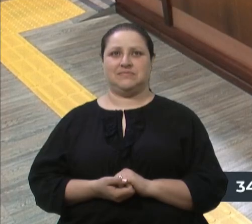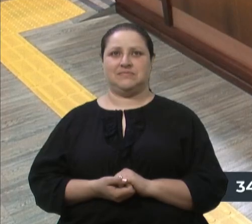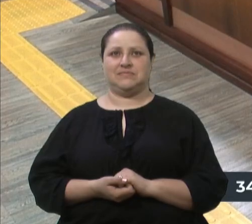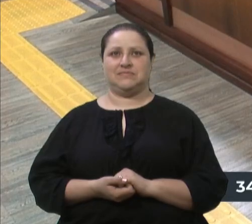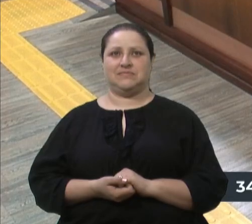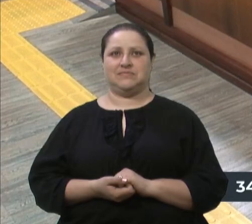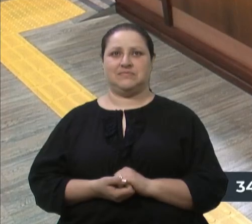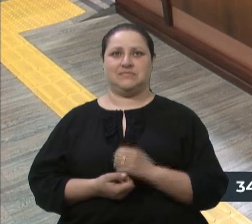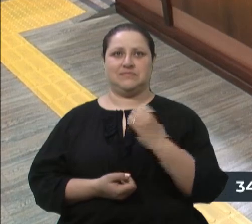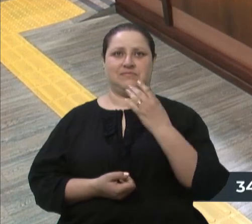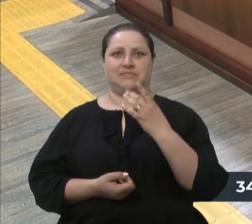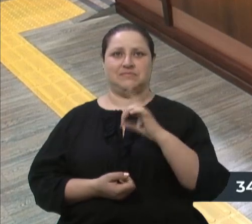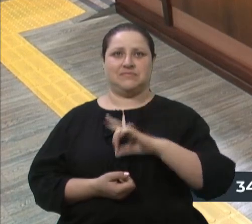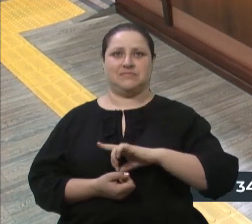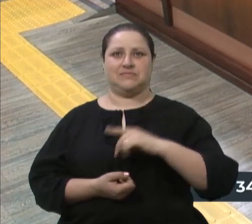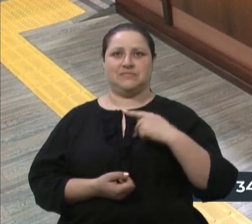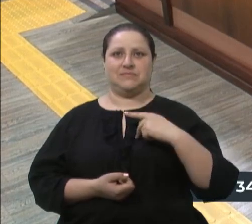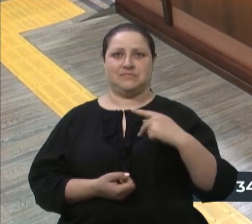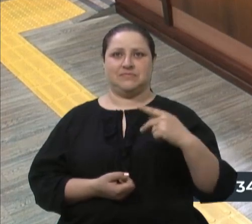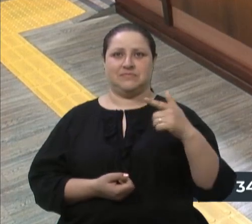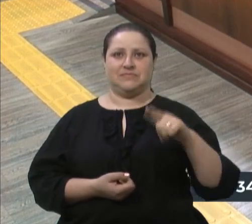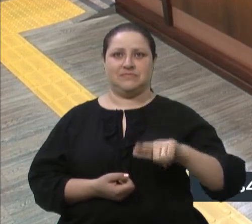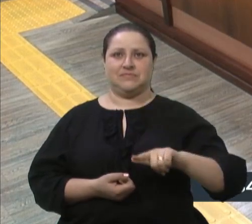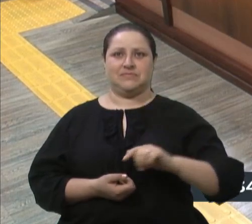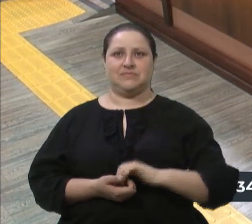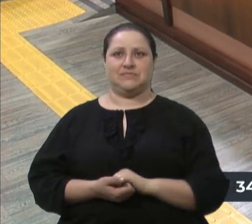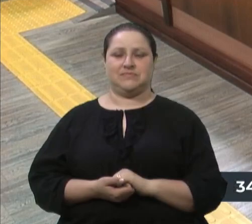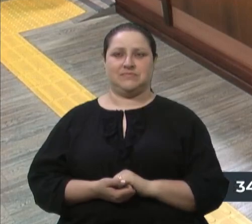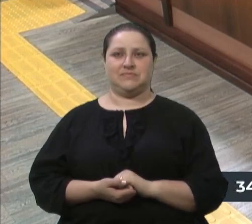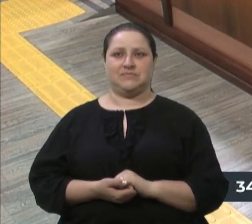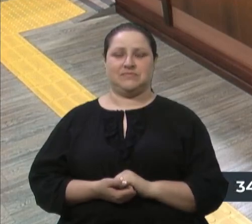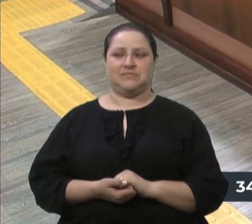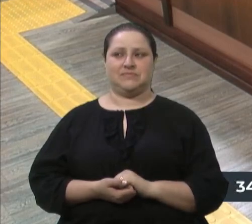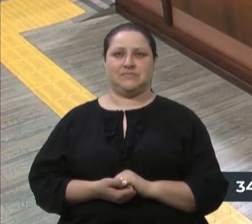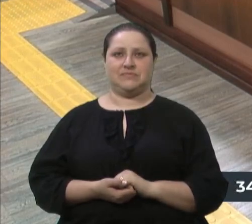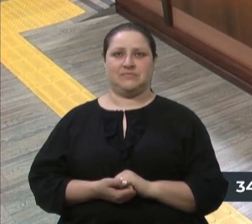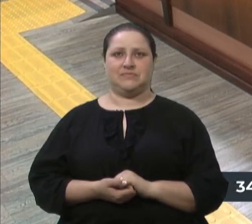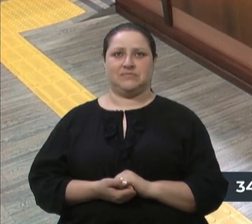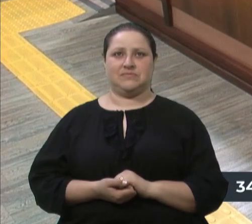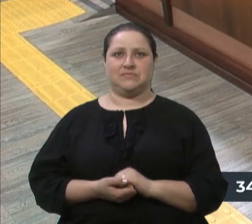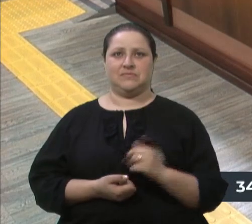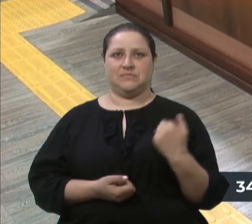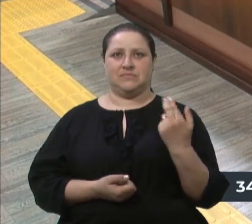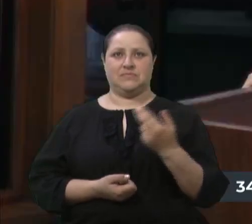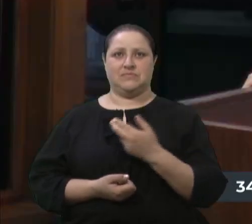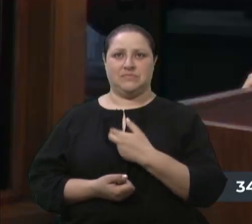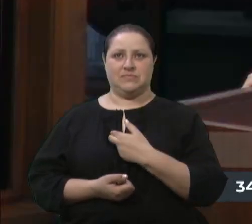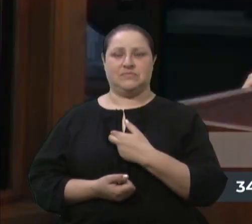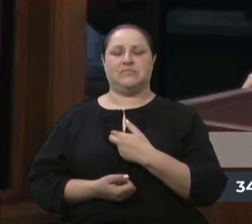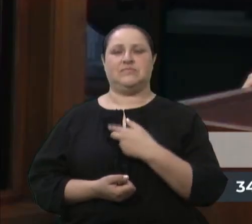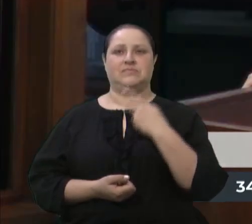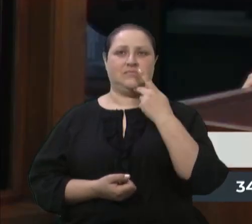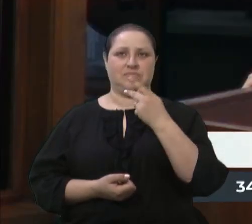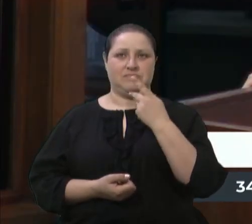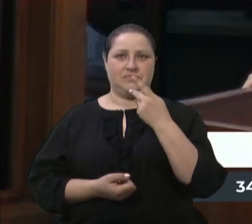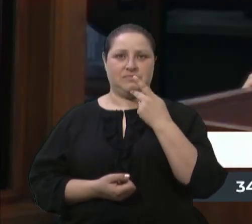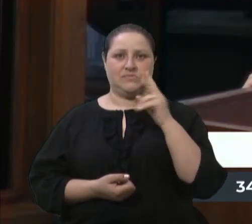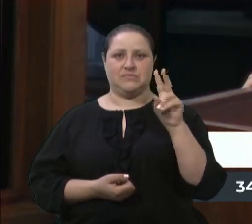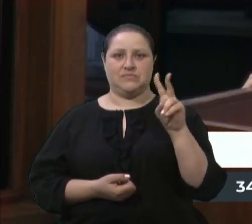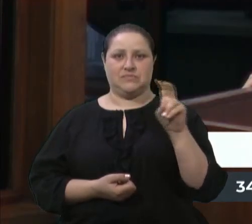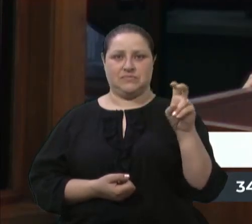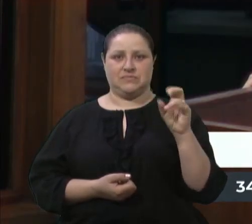Bom, presidente, bom dia novamente. Nós vamos falar de um tema